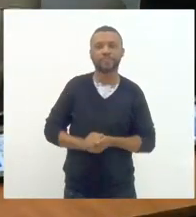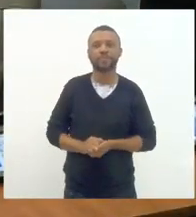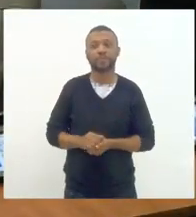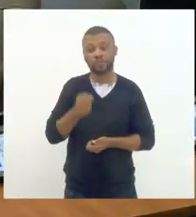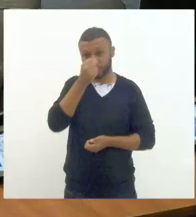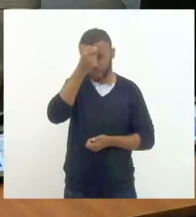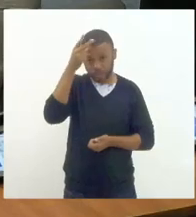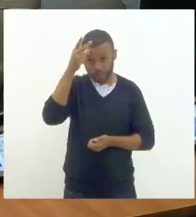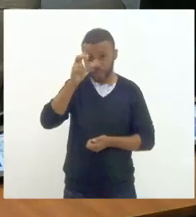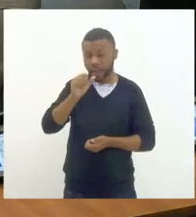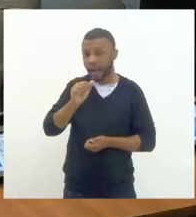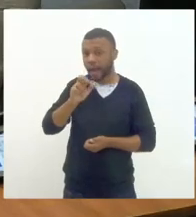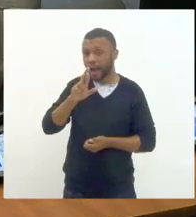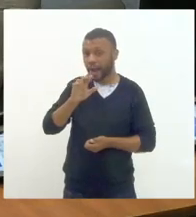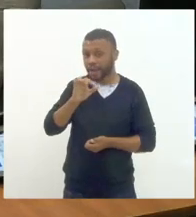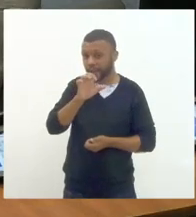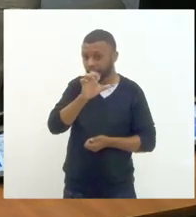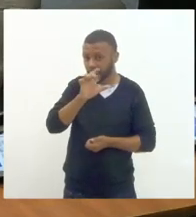de Areal.